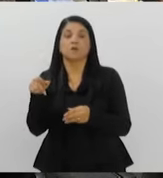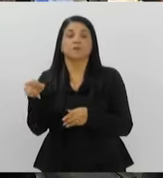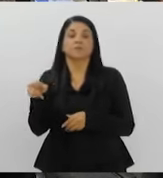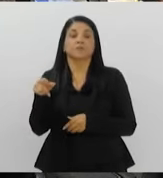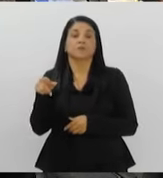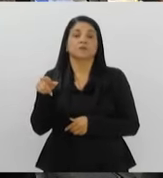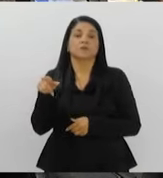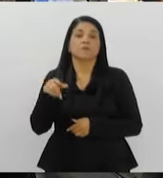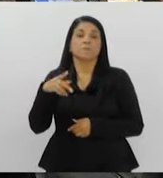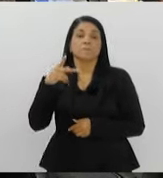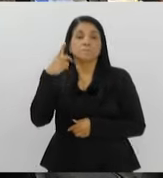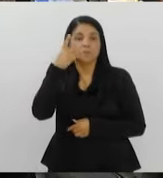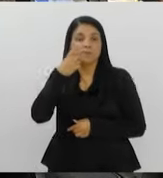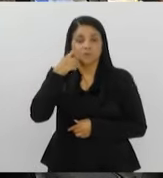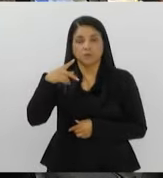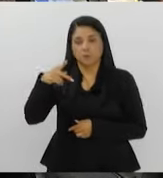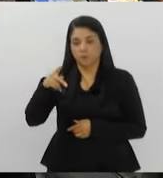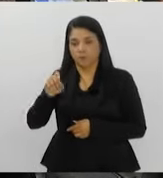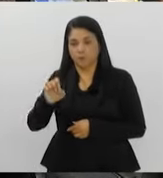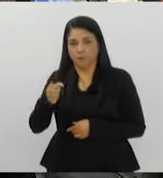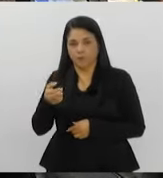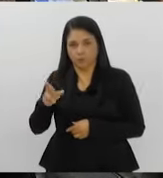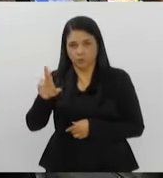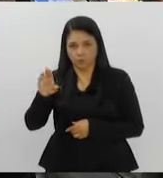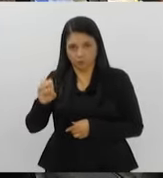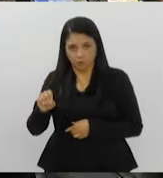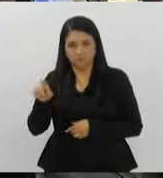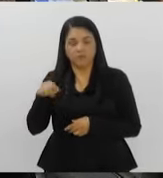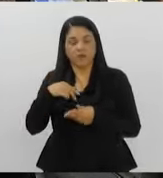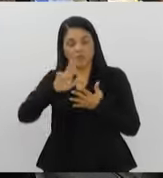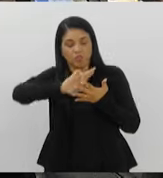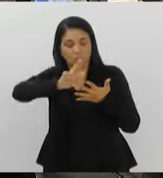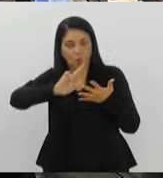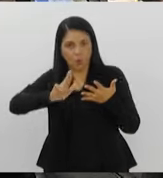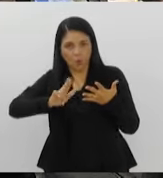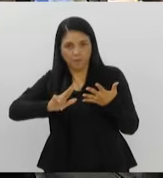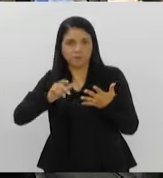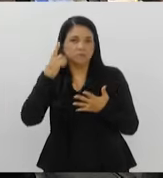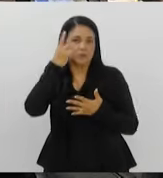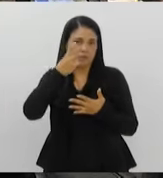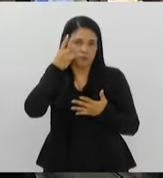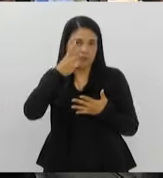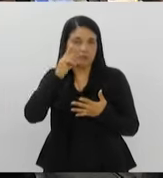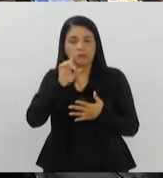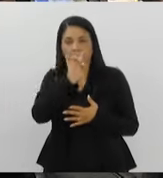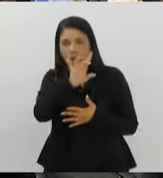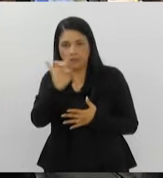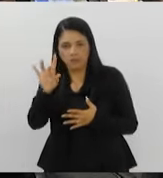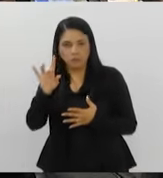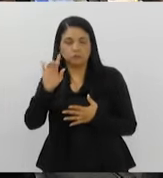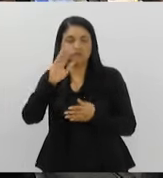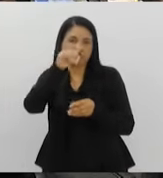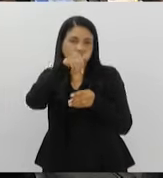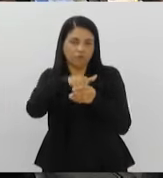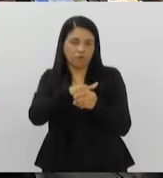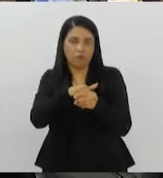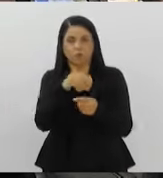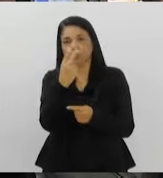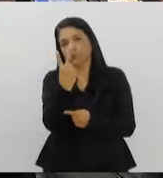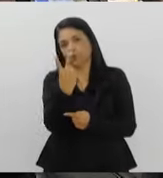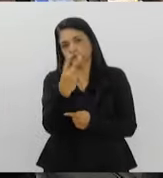a mesa, vai chamar nominalmente os deputados e aí cada deputado apresenta os seus dois votos, por